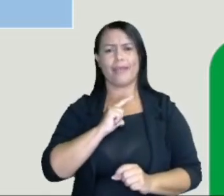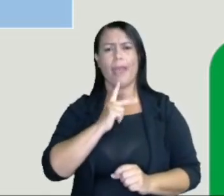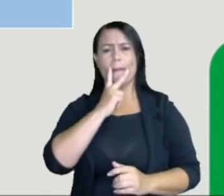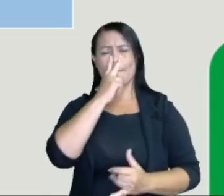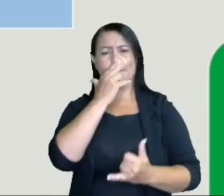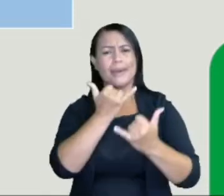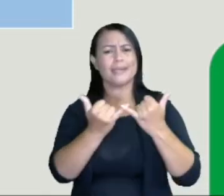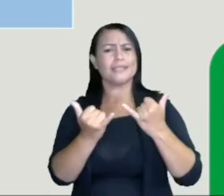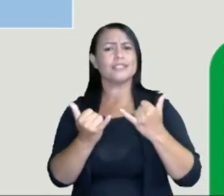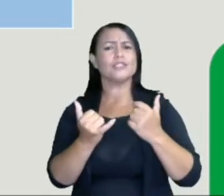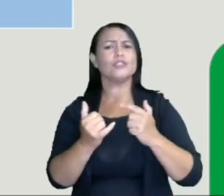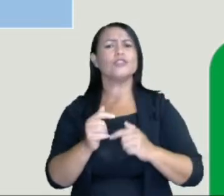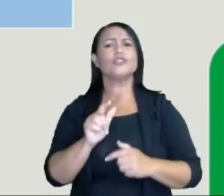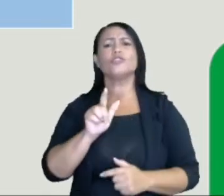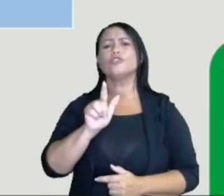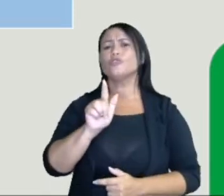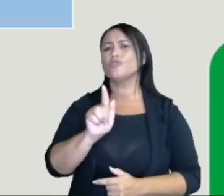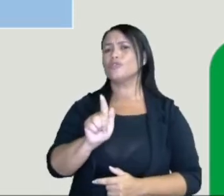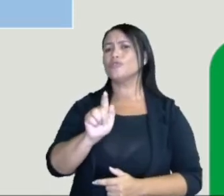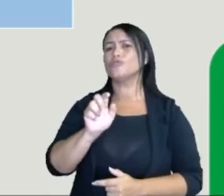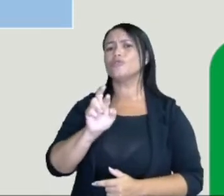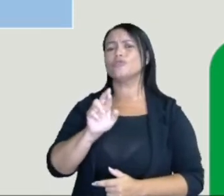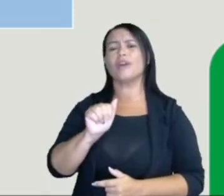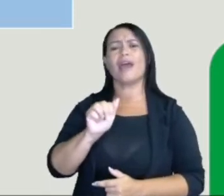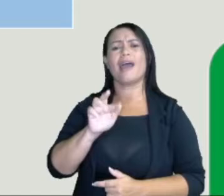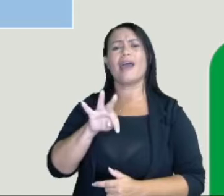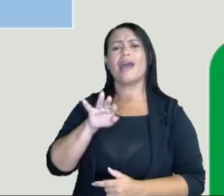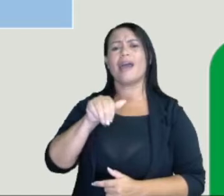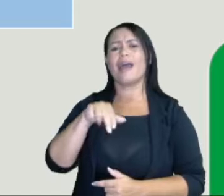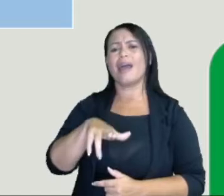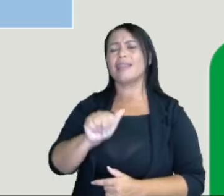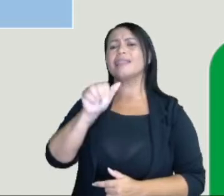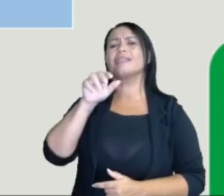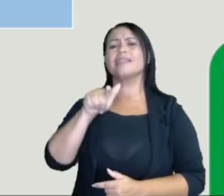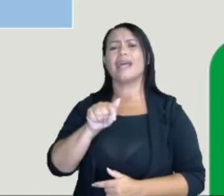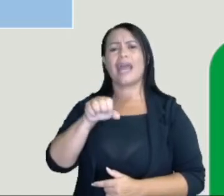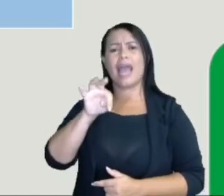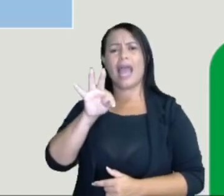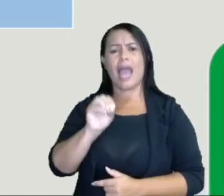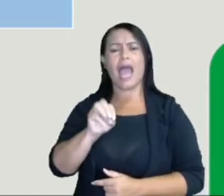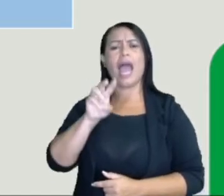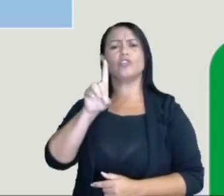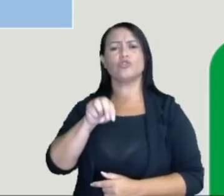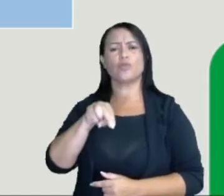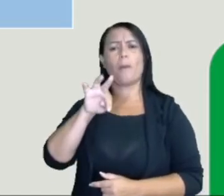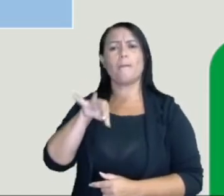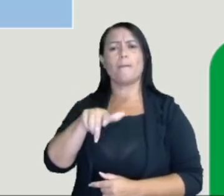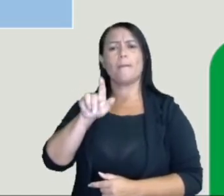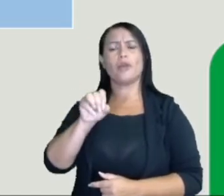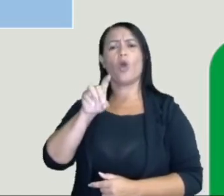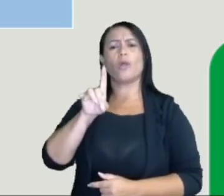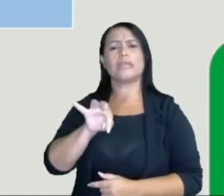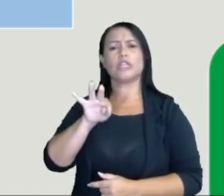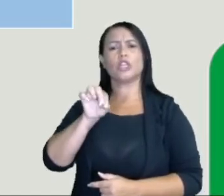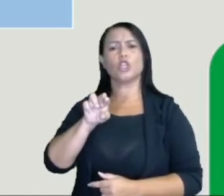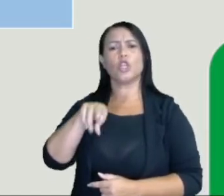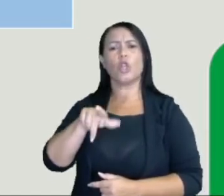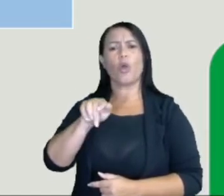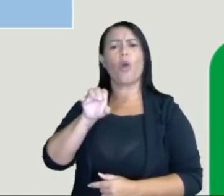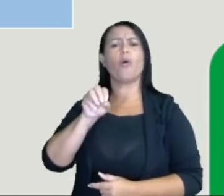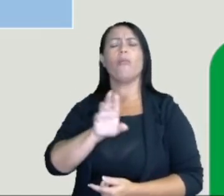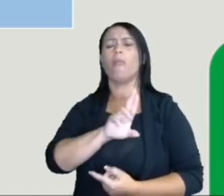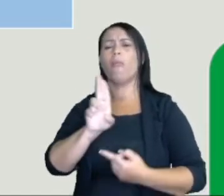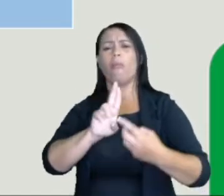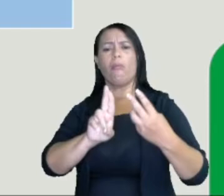do nosso G normal. Garganta, gato, vulgar, domingo, diptongo, grego,